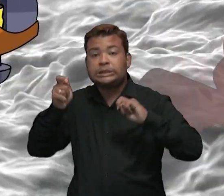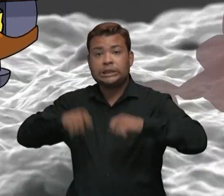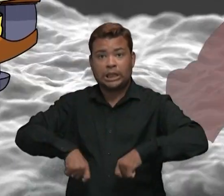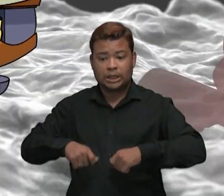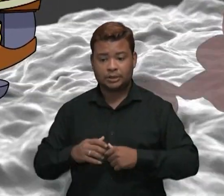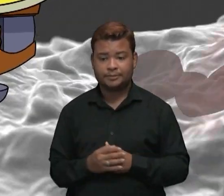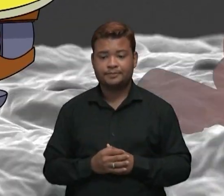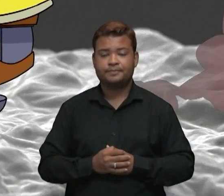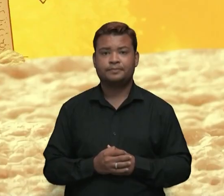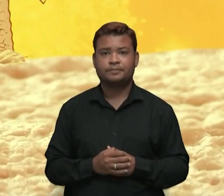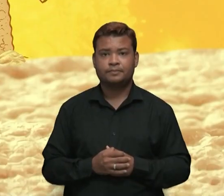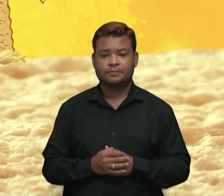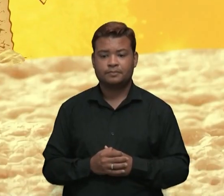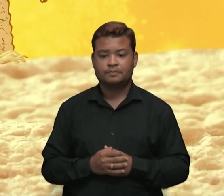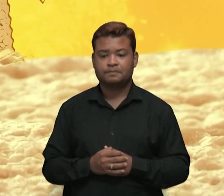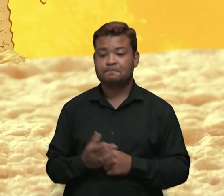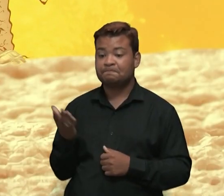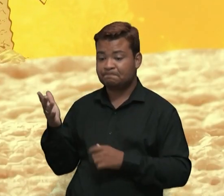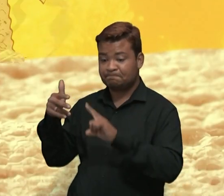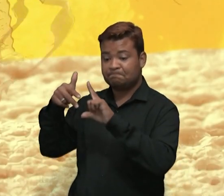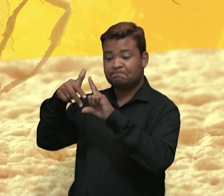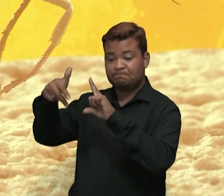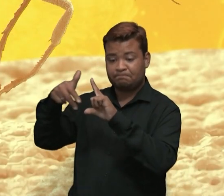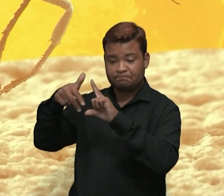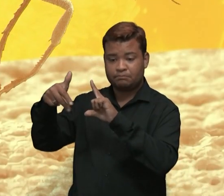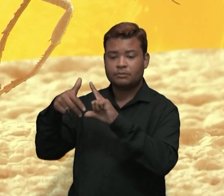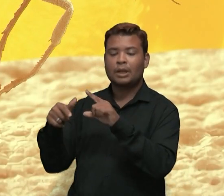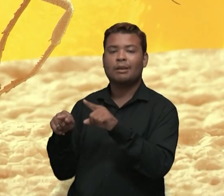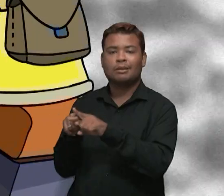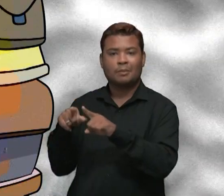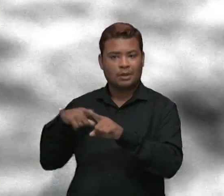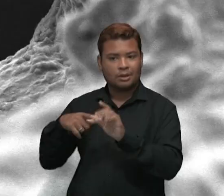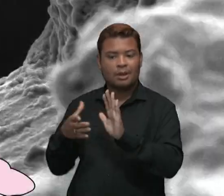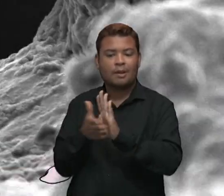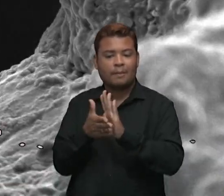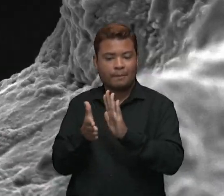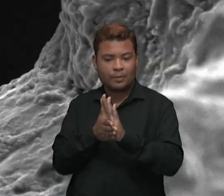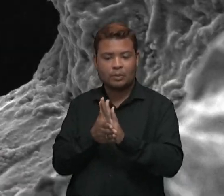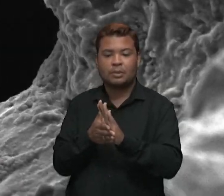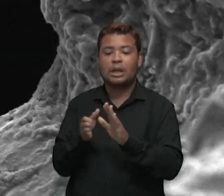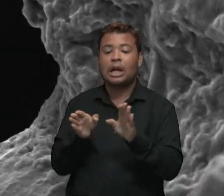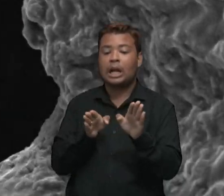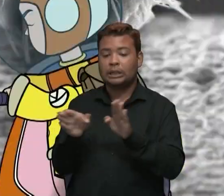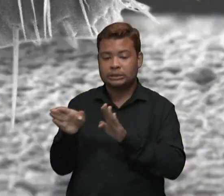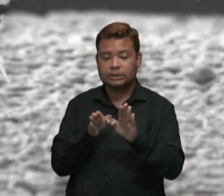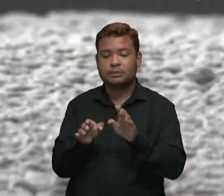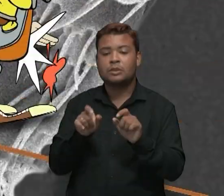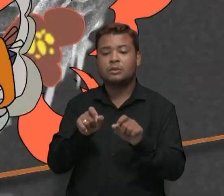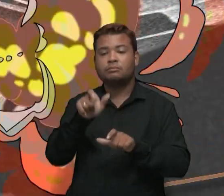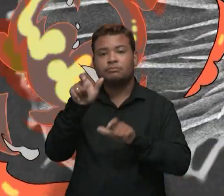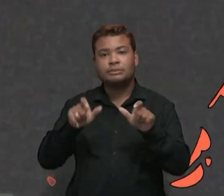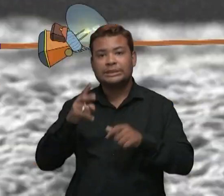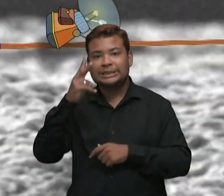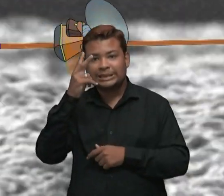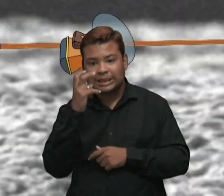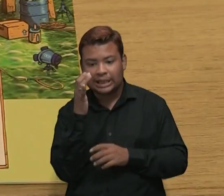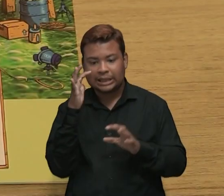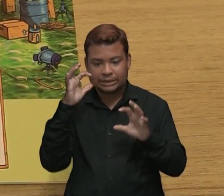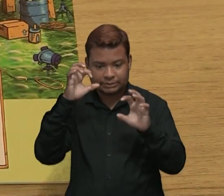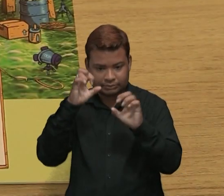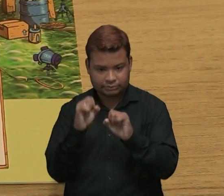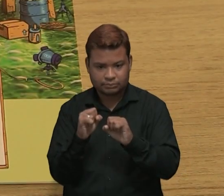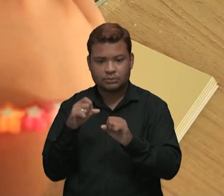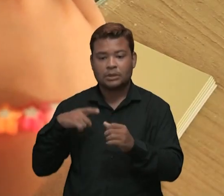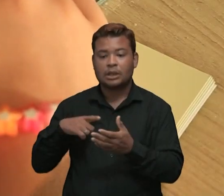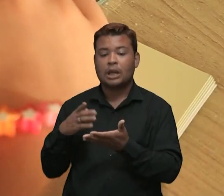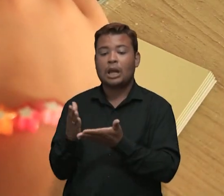processo. A animação também tem uma proposta híbrida de acessibilidade para pessoas cegas ou de baixa visão, com